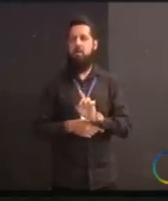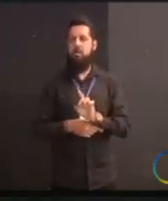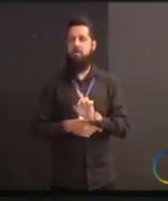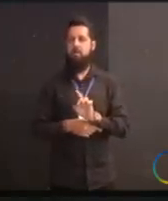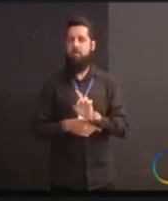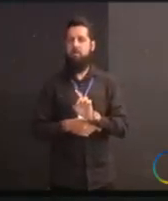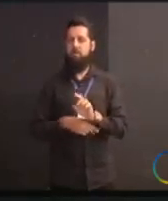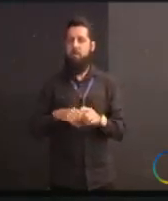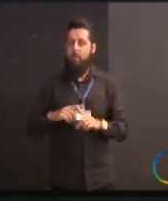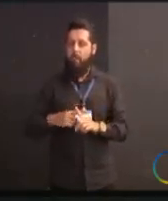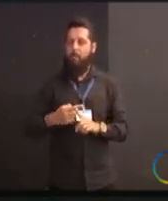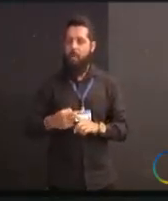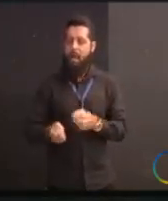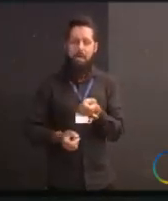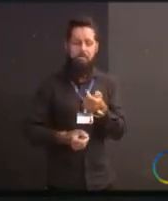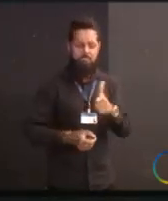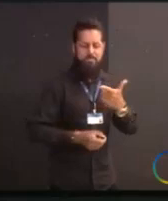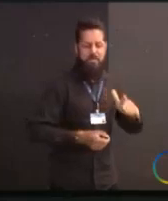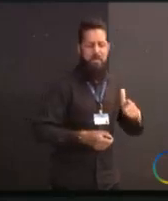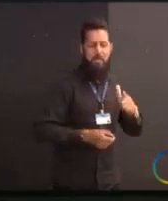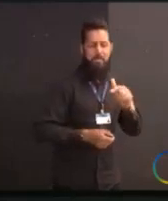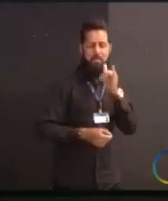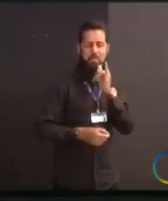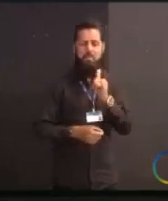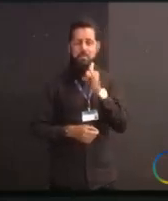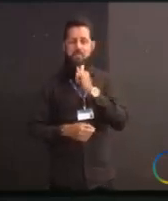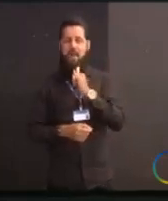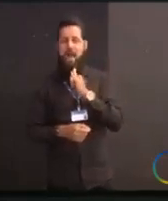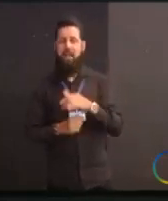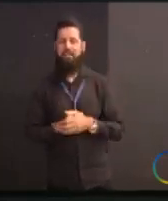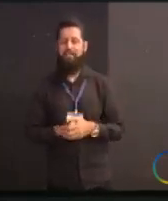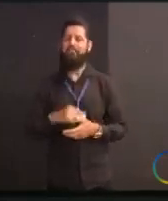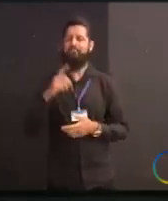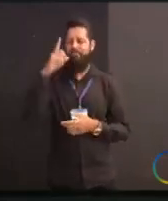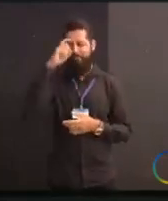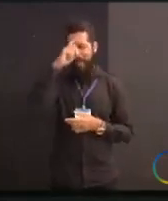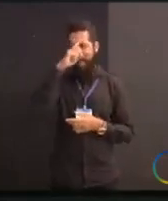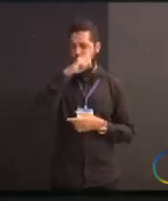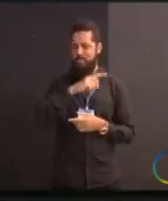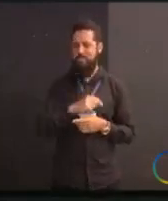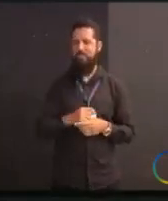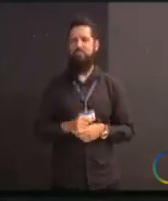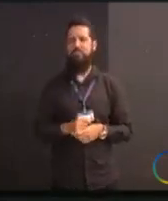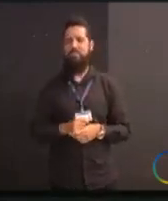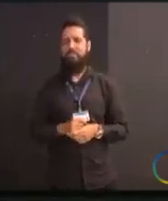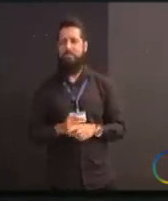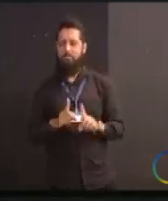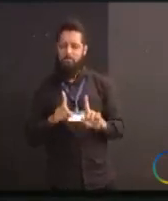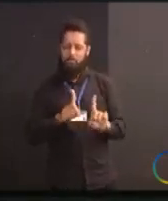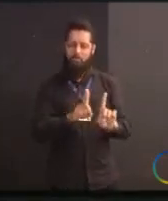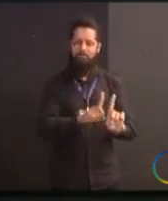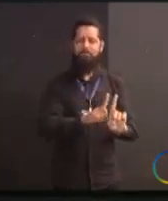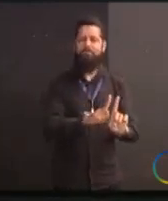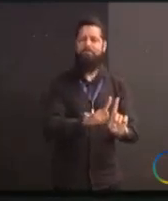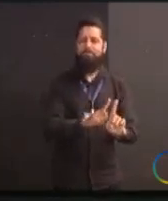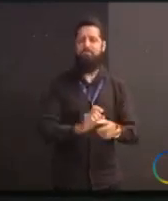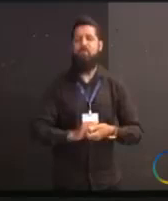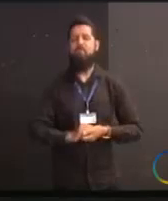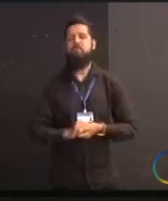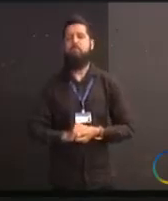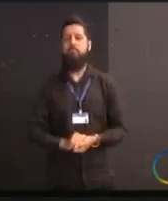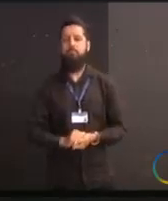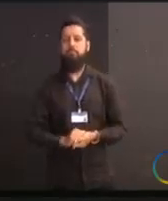Nossa, está crítico aí, hein, meu filho? Chico Xavier, não. Ele